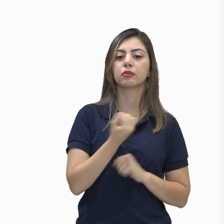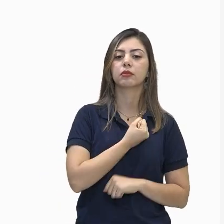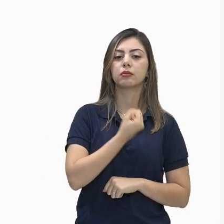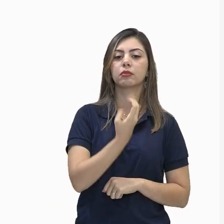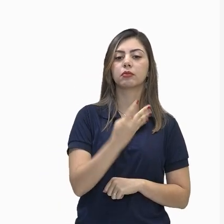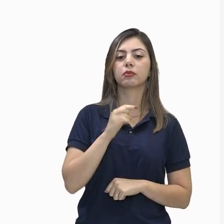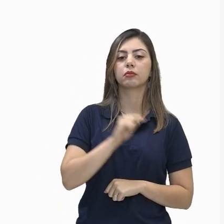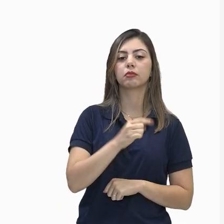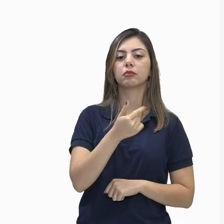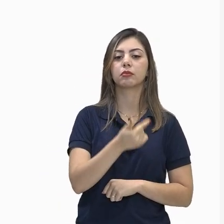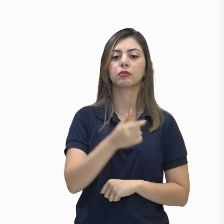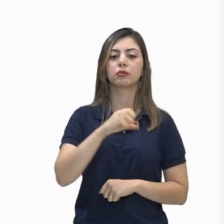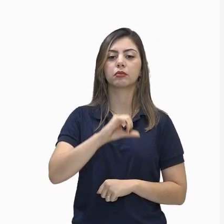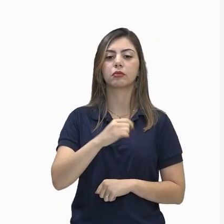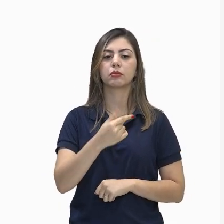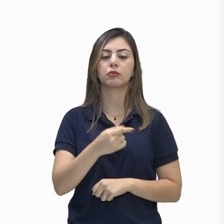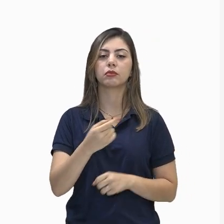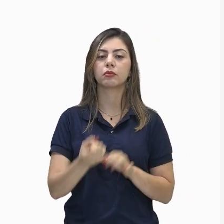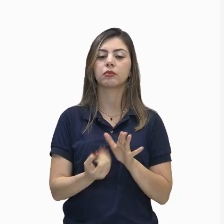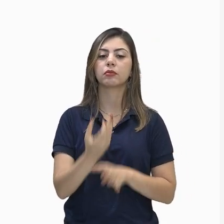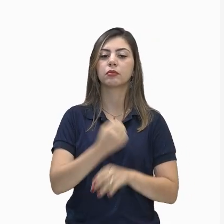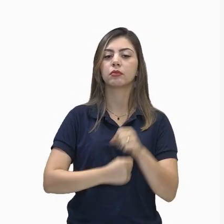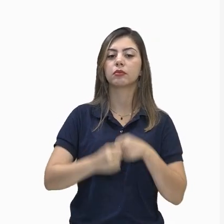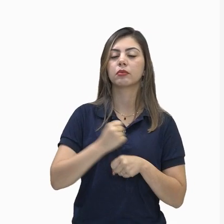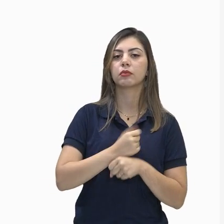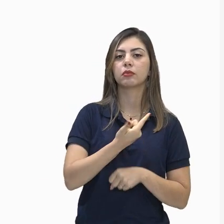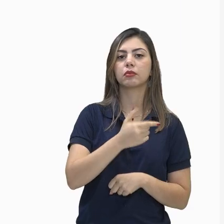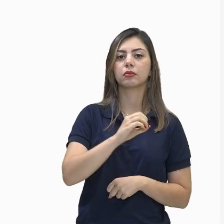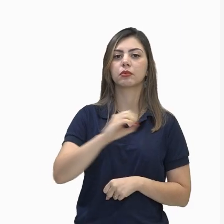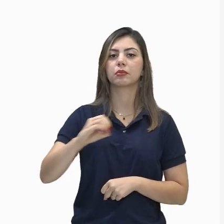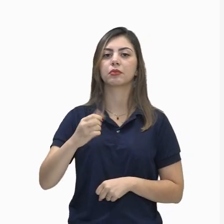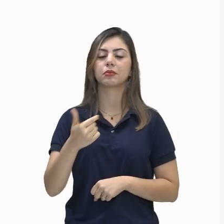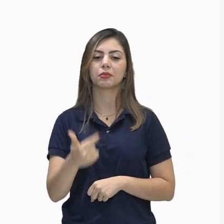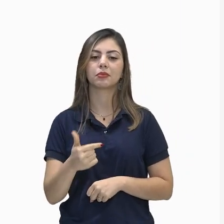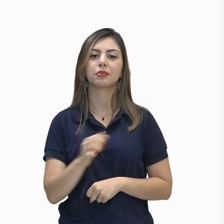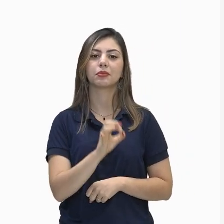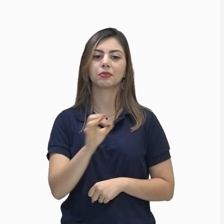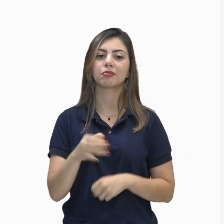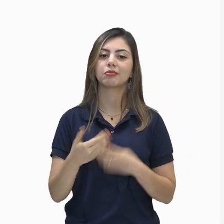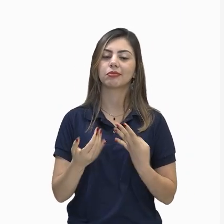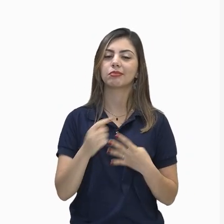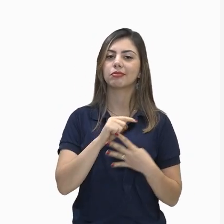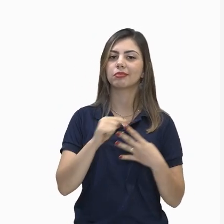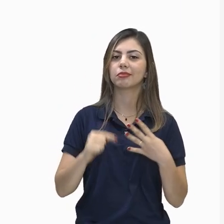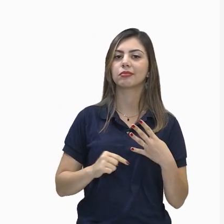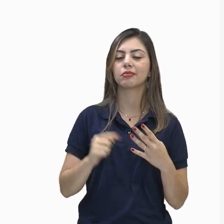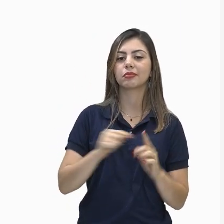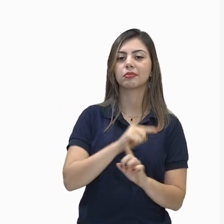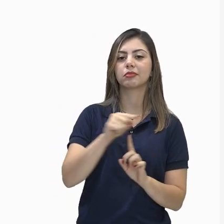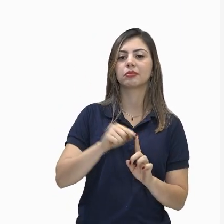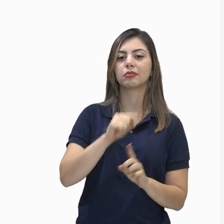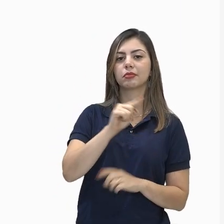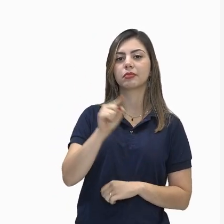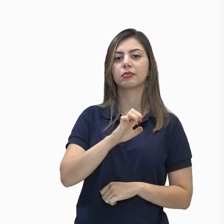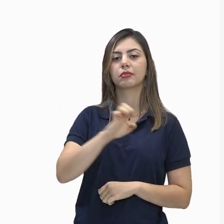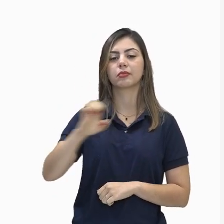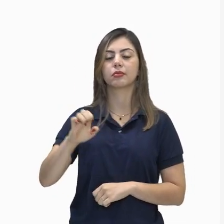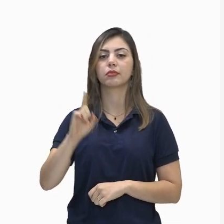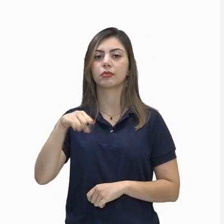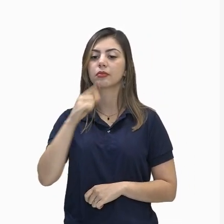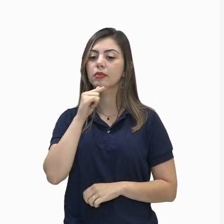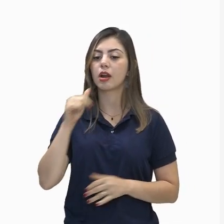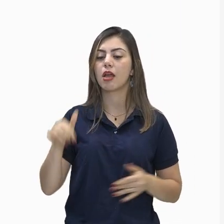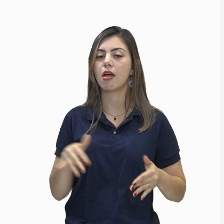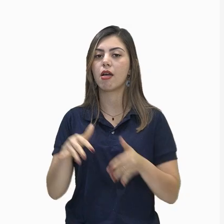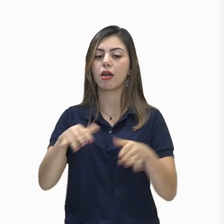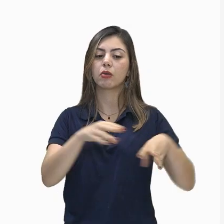4.297 no ano de 2002. Aí sim, agora que eu tenho os 4 objetivos para vocês do ZEE, que é proteger a água, o solo